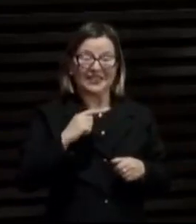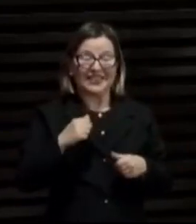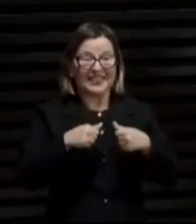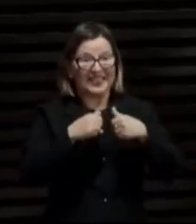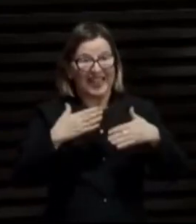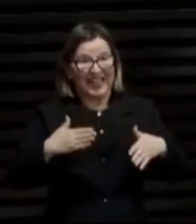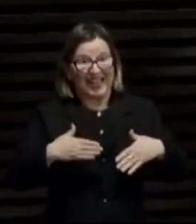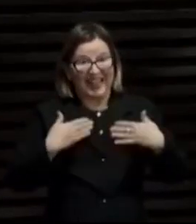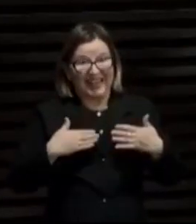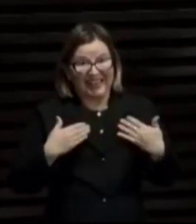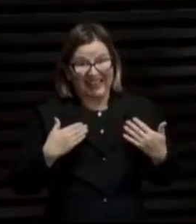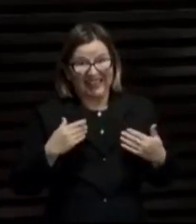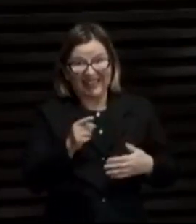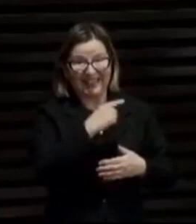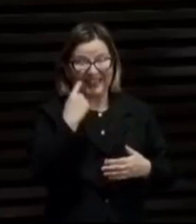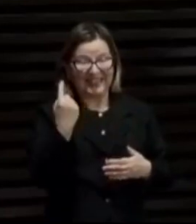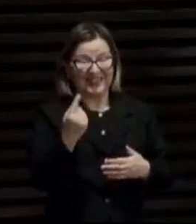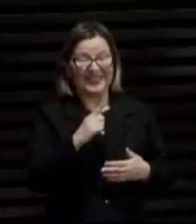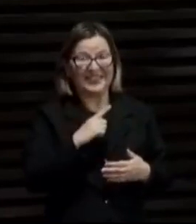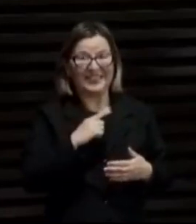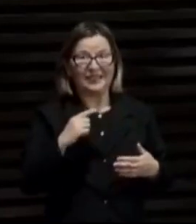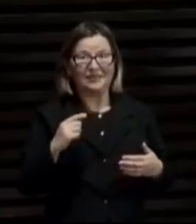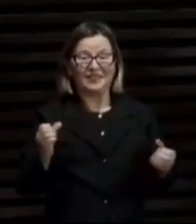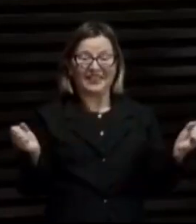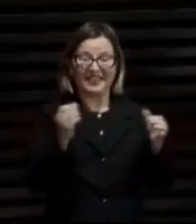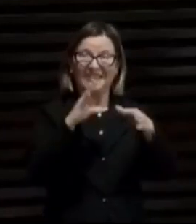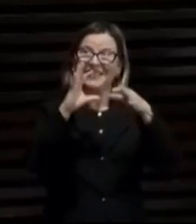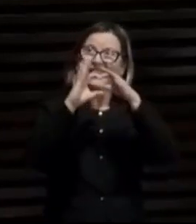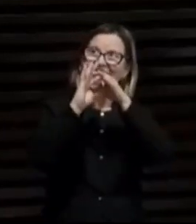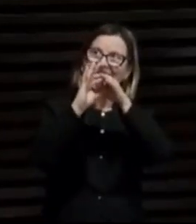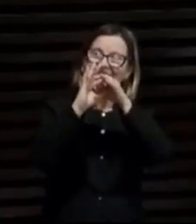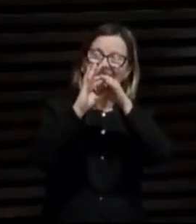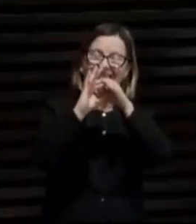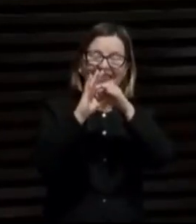nova aliança. Aquilo que era sombra, que eles esperavam, eles